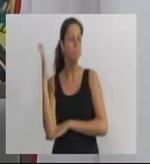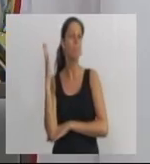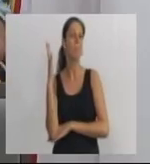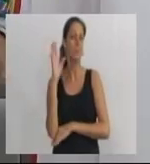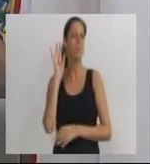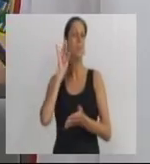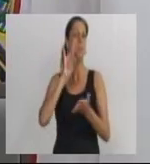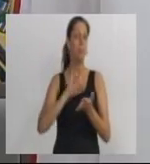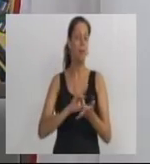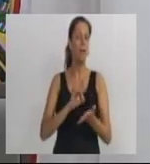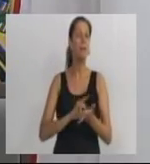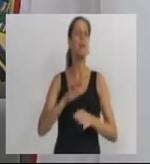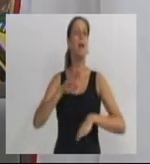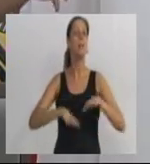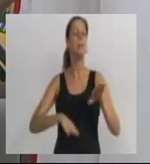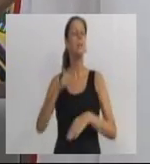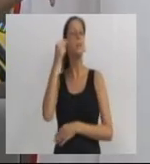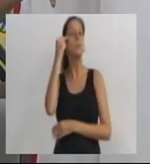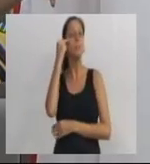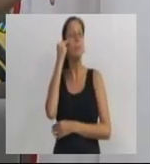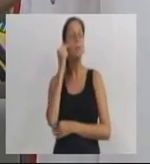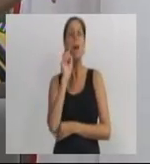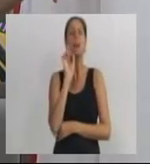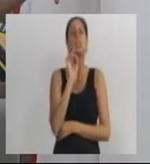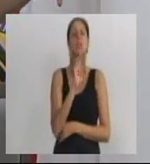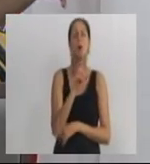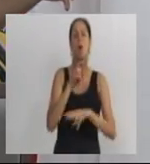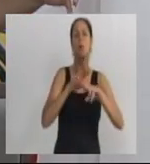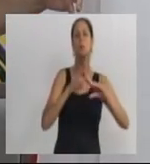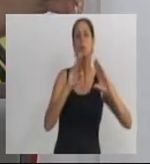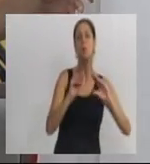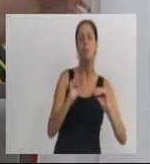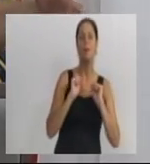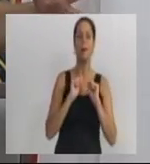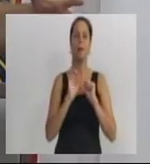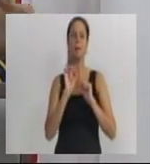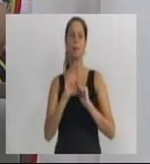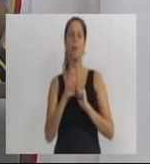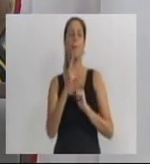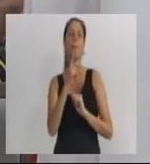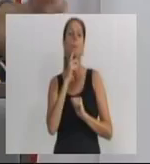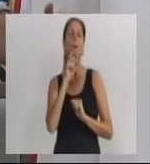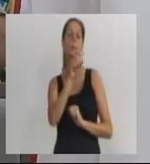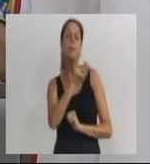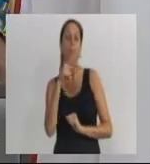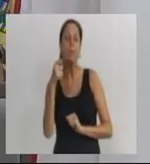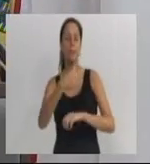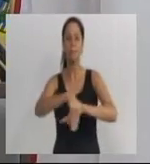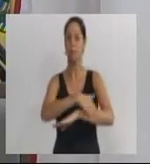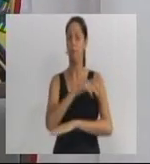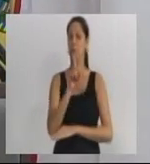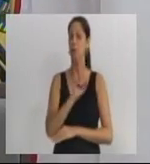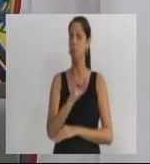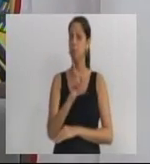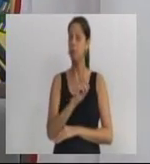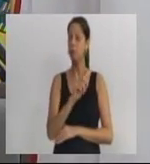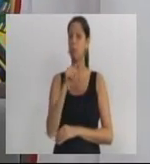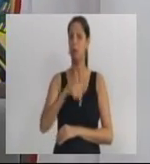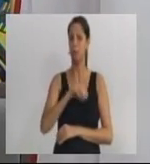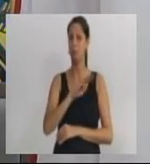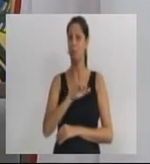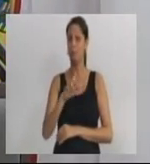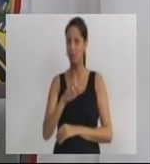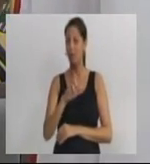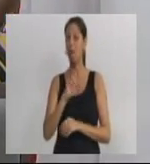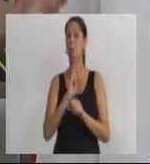caso, não é uma geladeira ou um sofá, é muita coisa, né, ao longo de toda a cidade de Blumenau, nos seus mais de 100 mil,